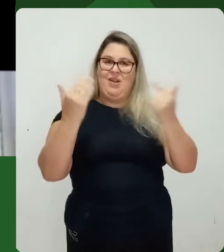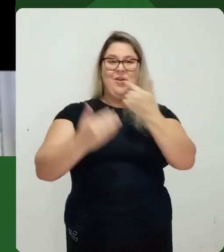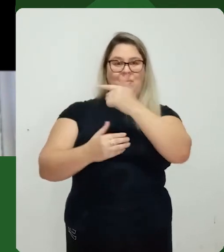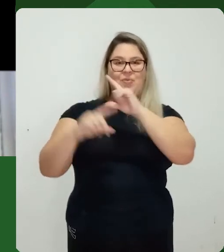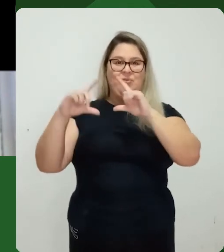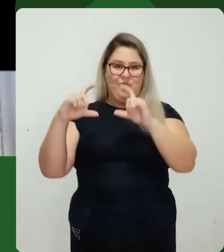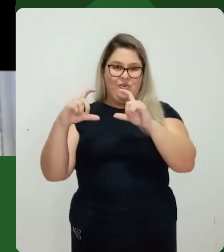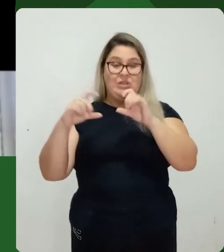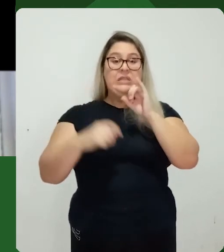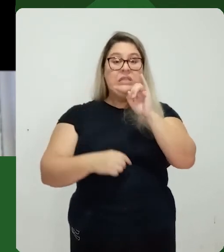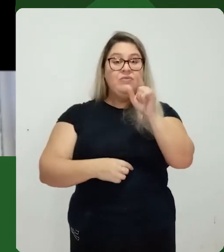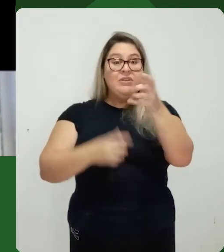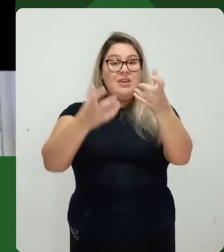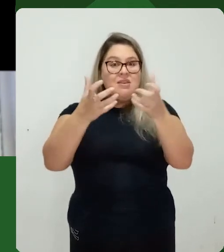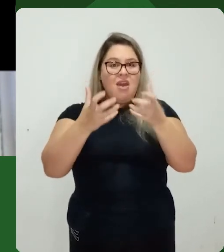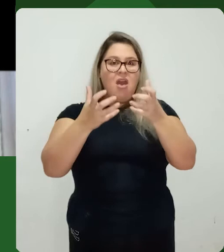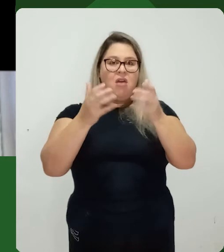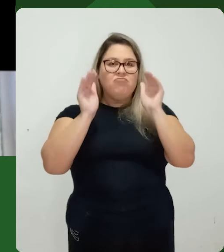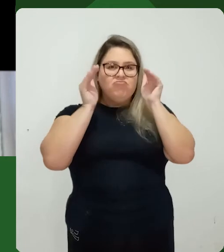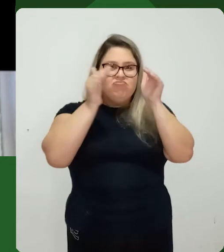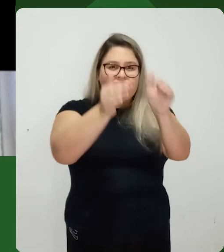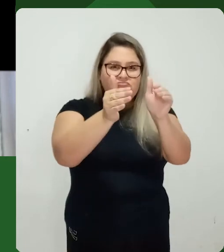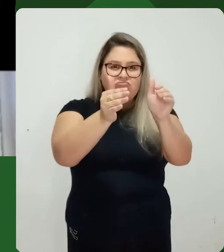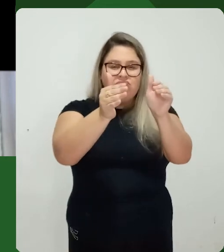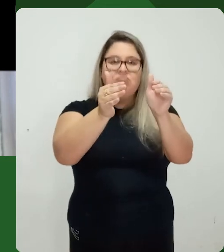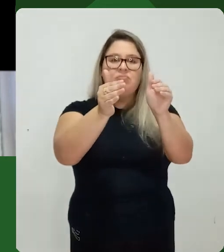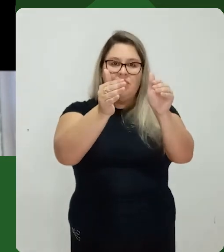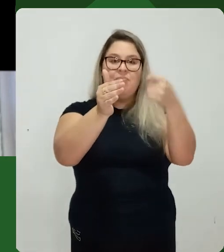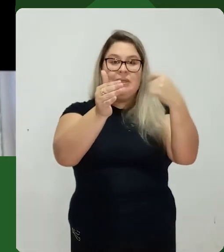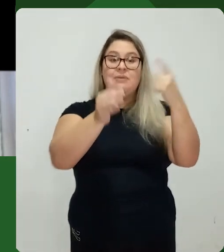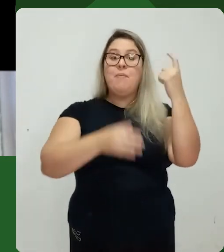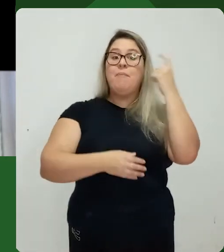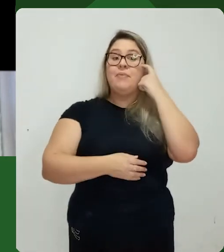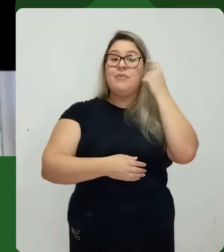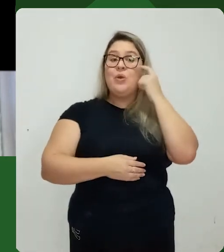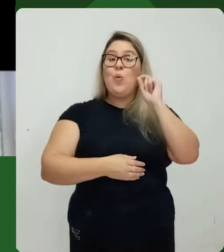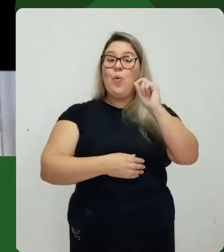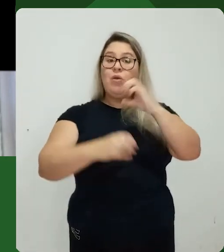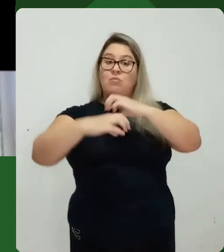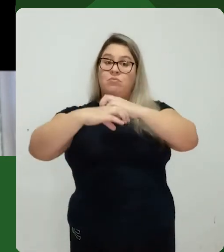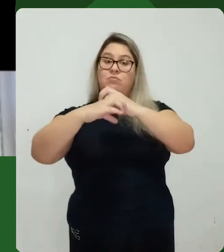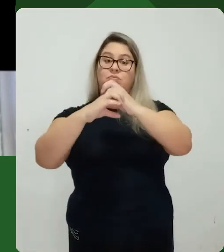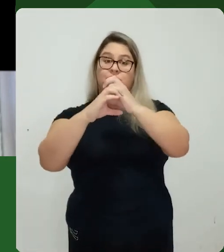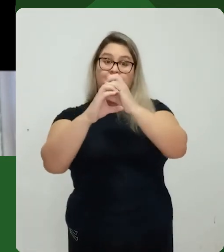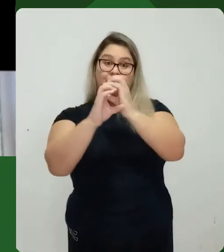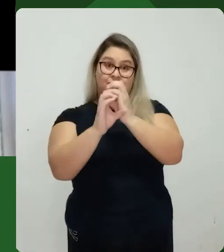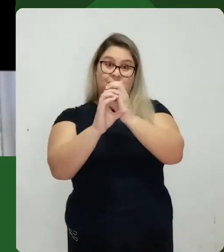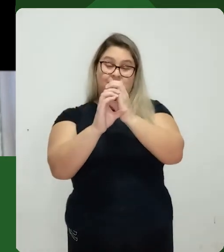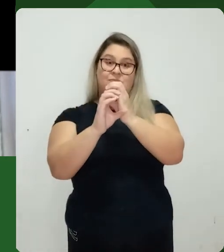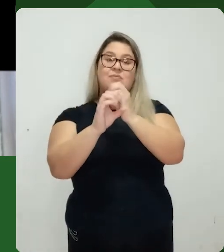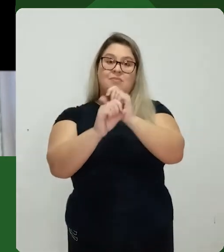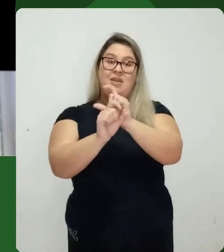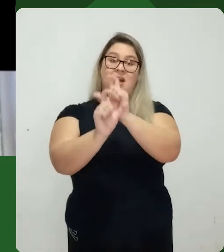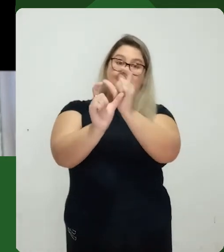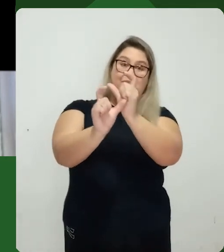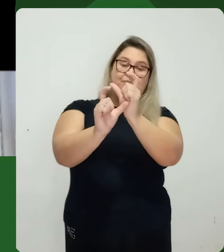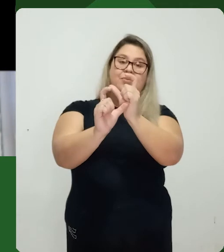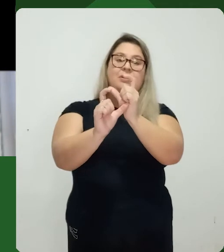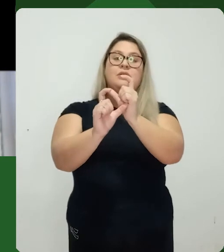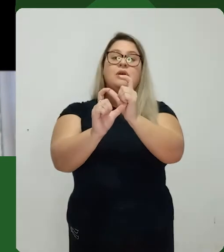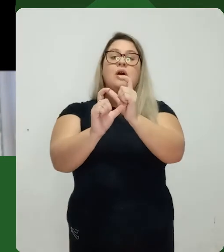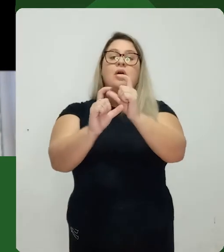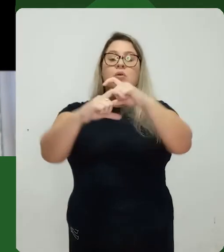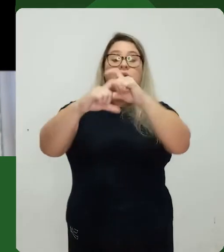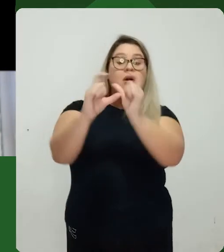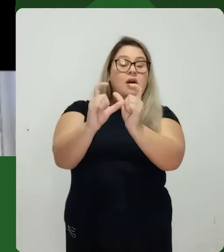de campo aumentou muito mais em relação à fotografia anterior. Então é isso, quando você quiser destacar alguma coisa no fundo, você tem que pensar